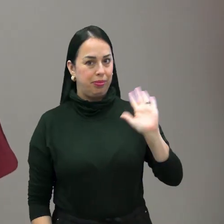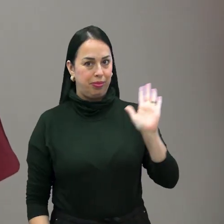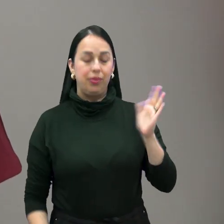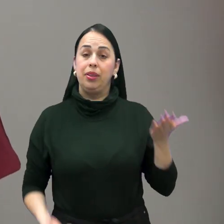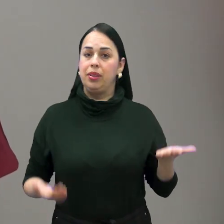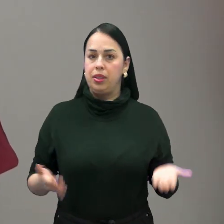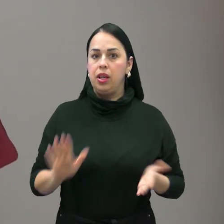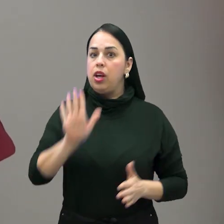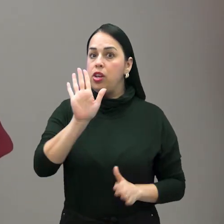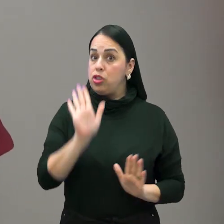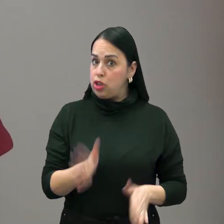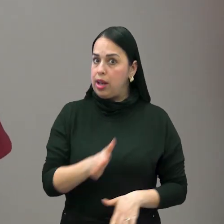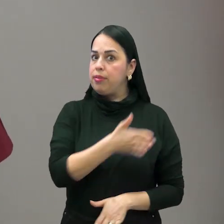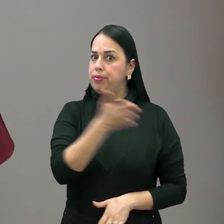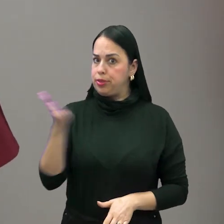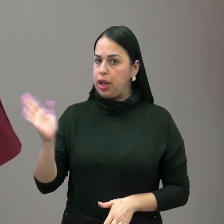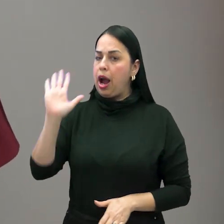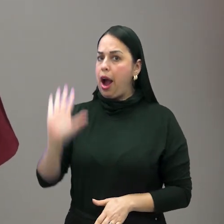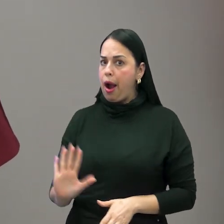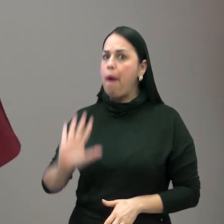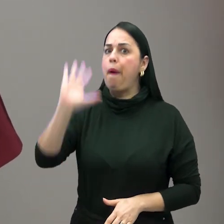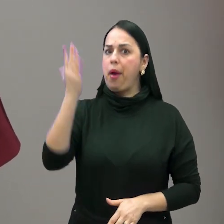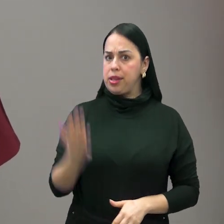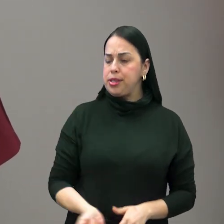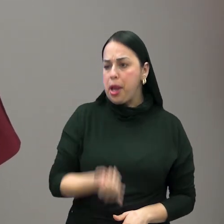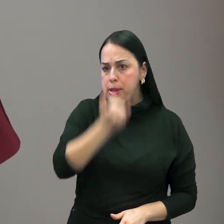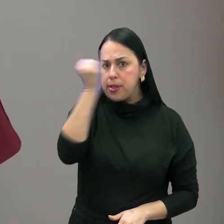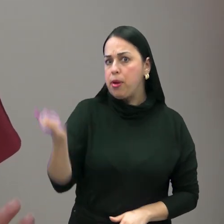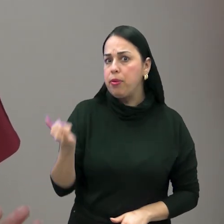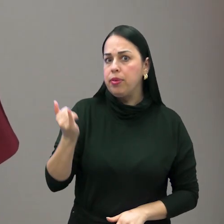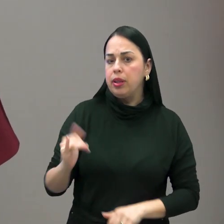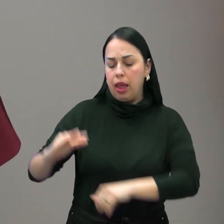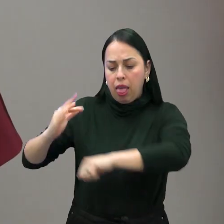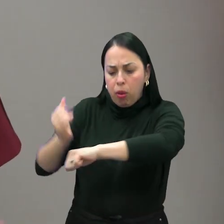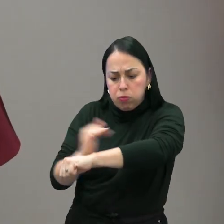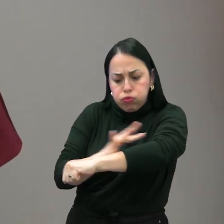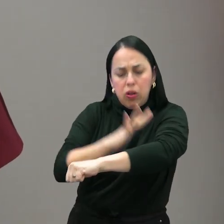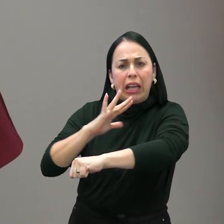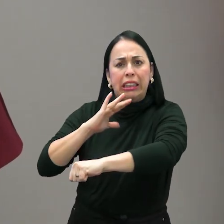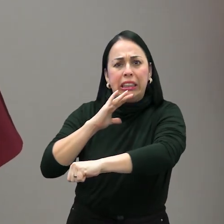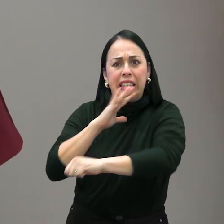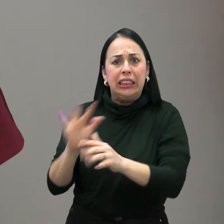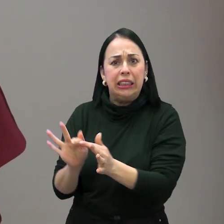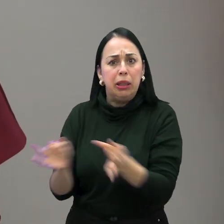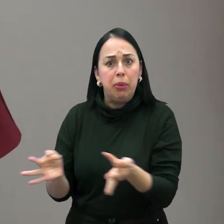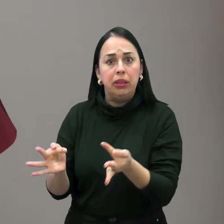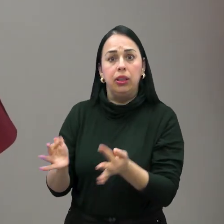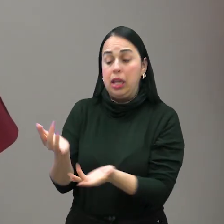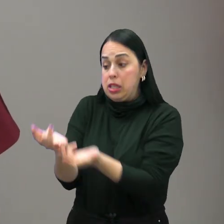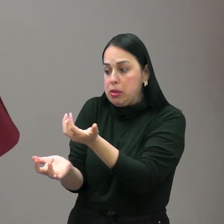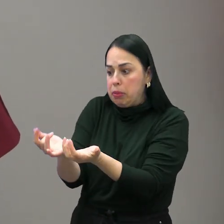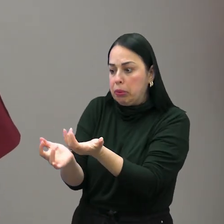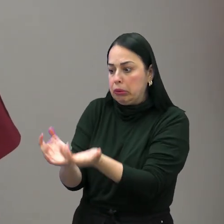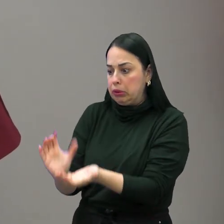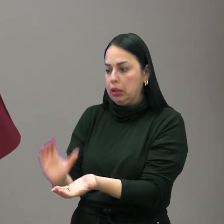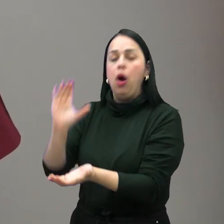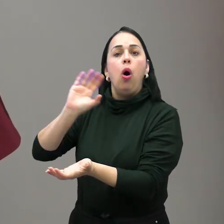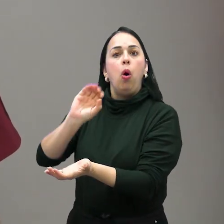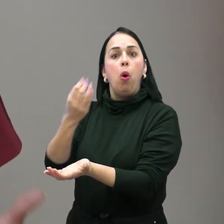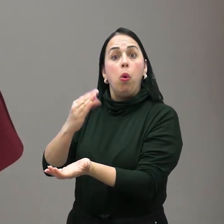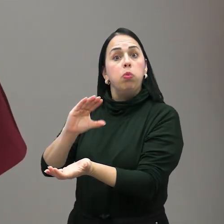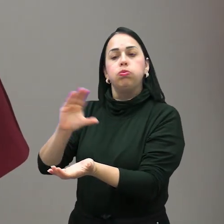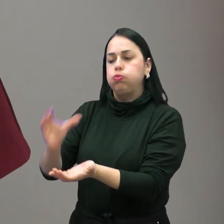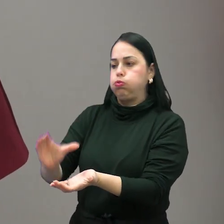Olá! Olha, você certamente já sofreu com alguma queimadura mais simples, né? No fogão ou derrubou